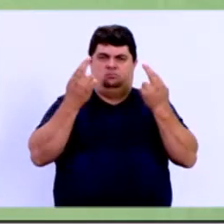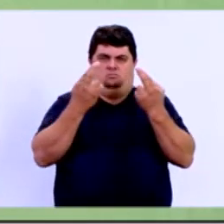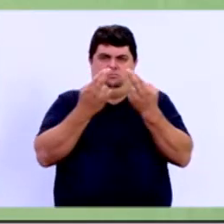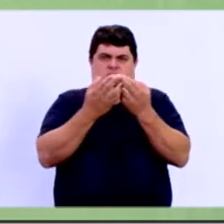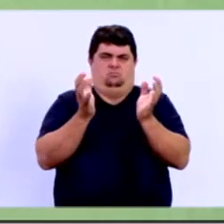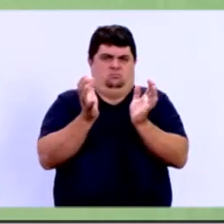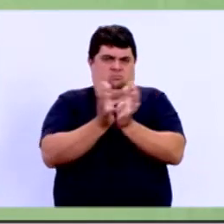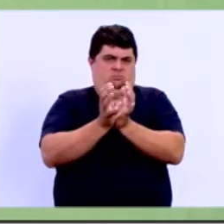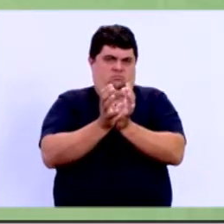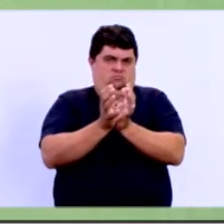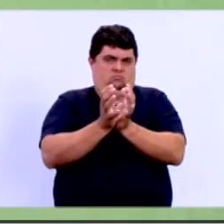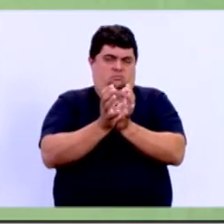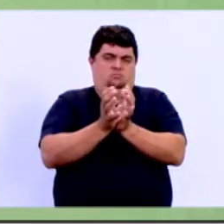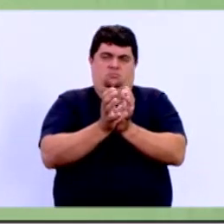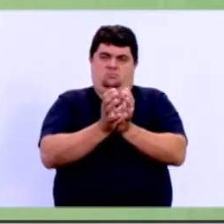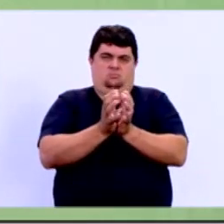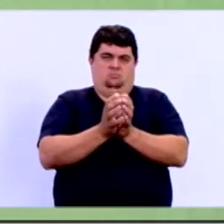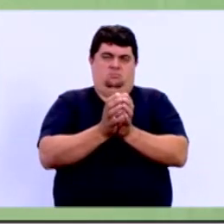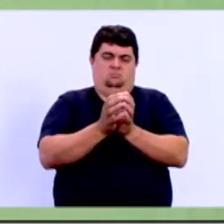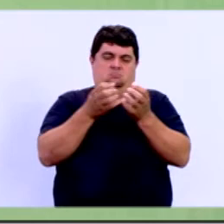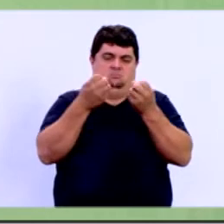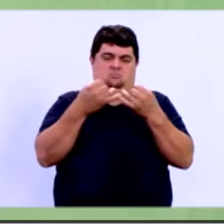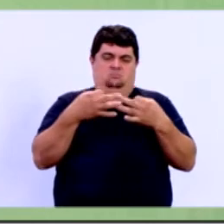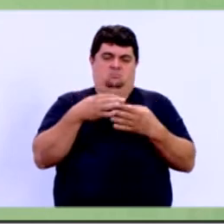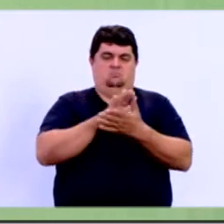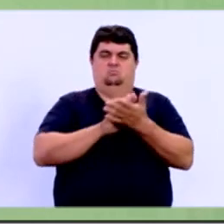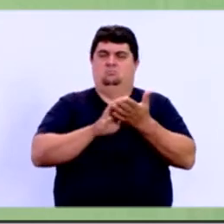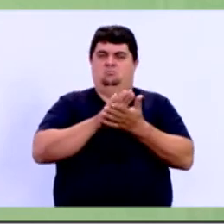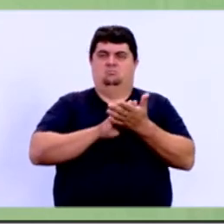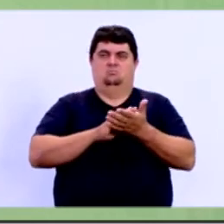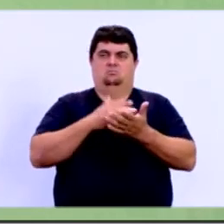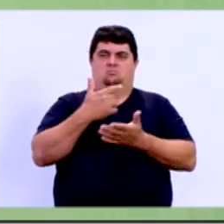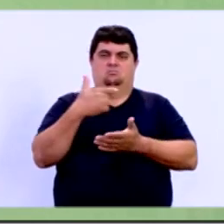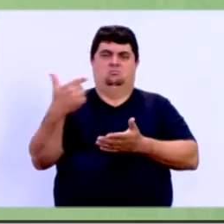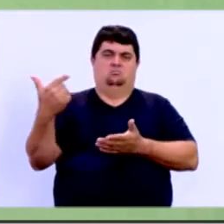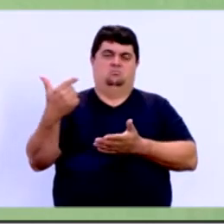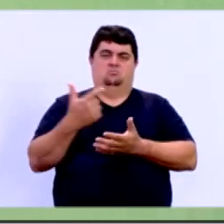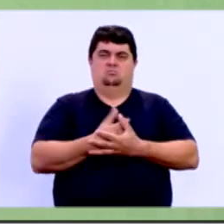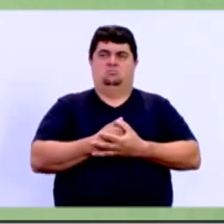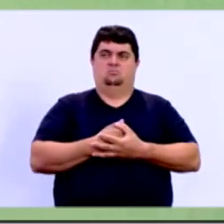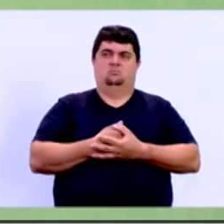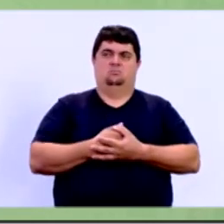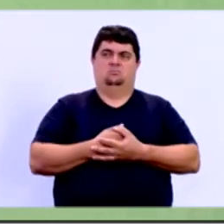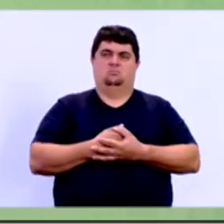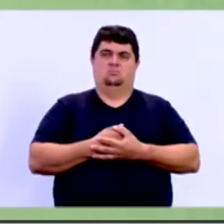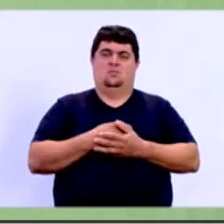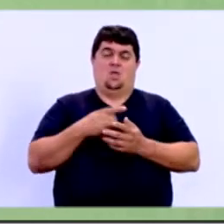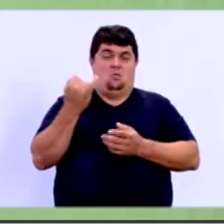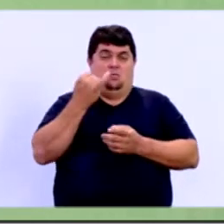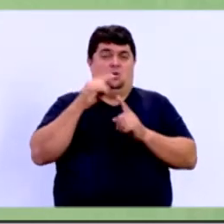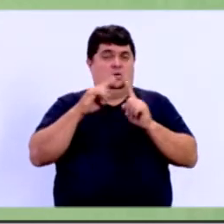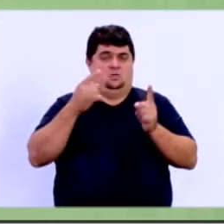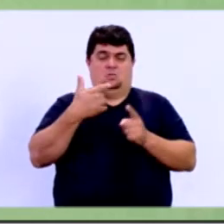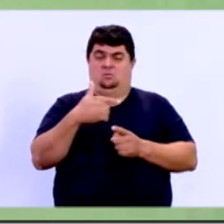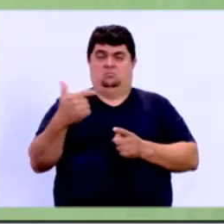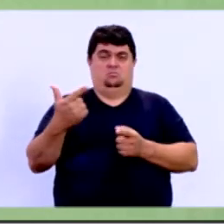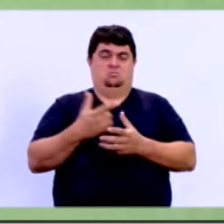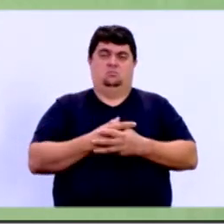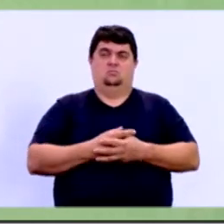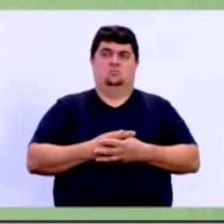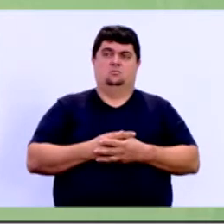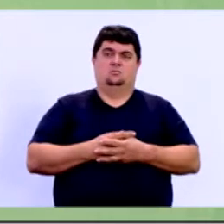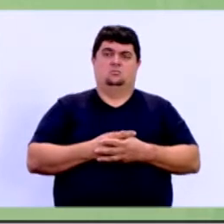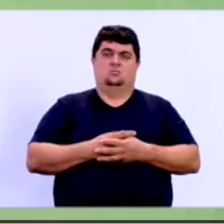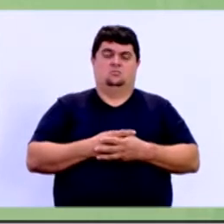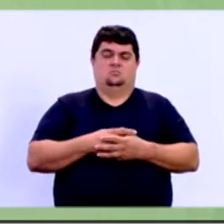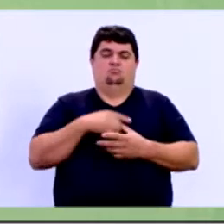com equipes, né? É claro que essa reunião com a equipe vai ser importante, mas não é essa reunião que vai